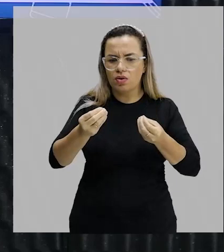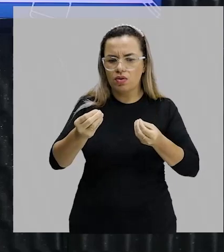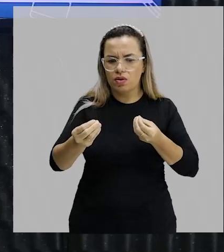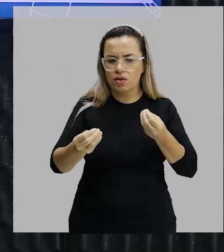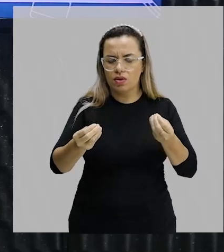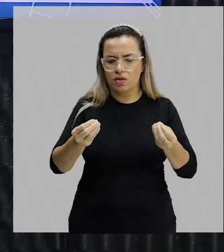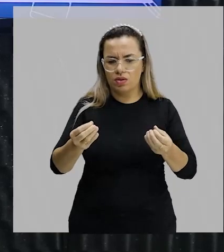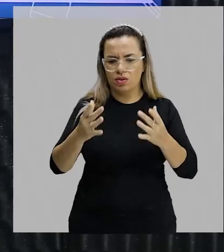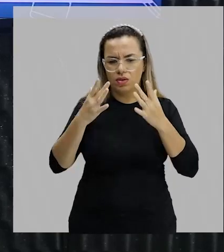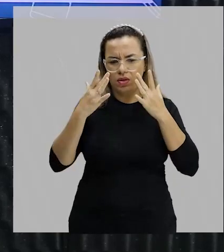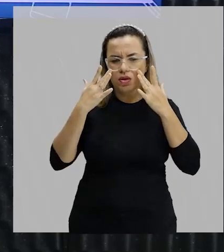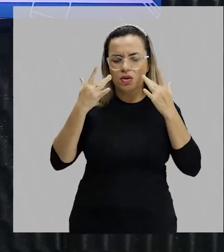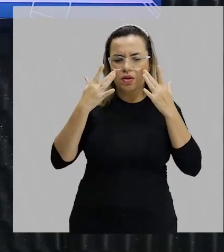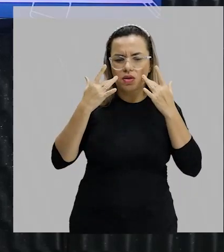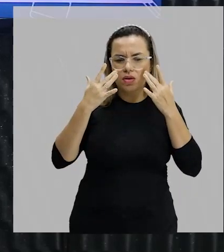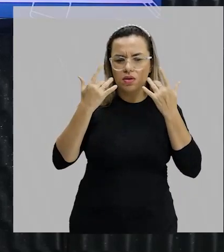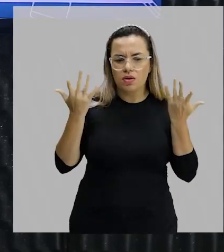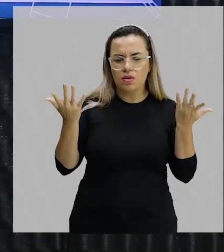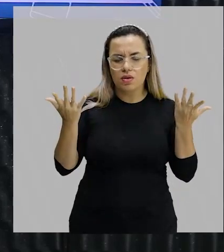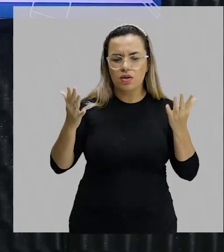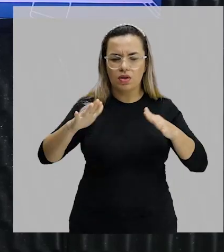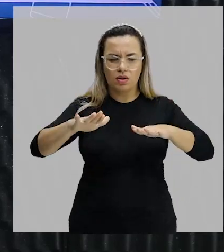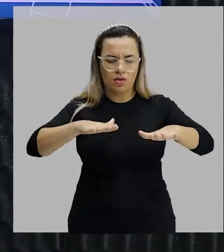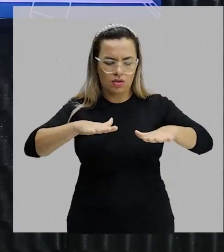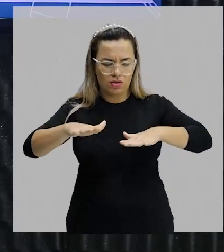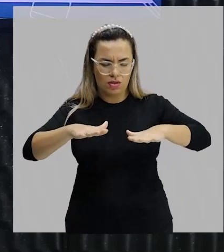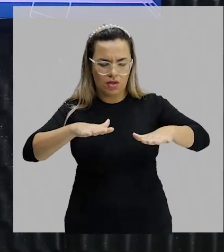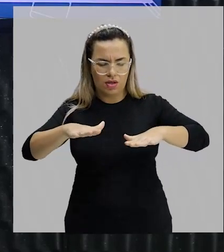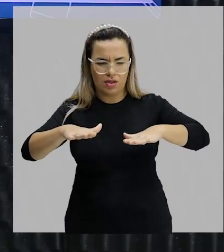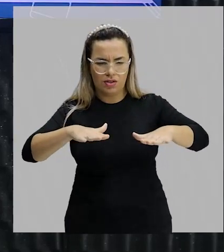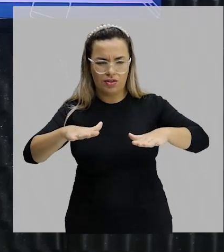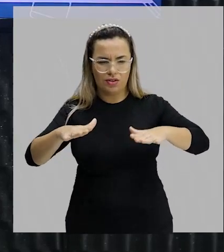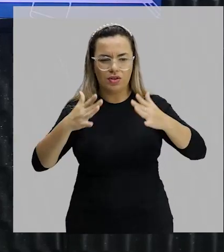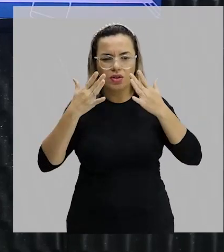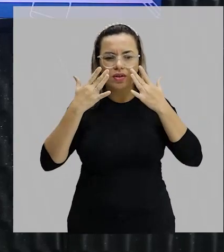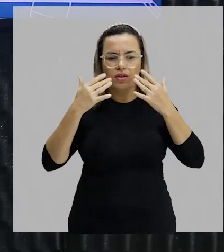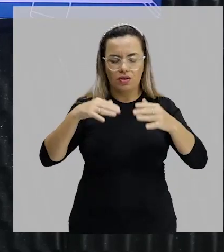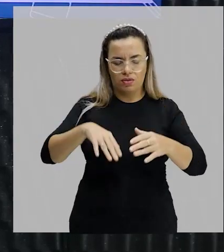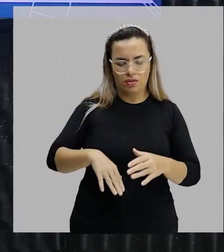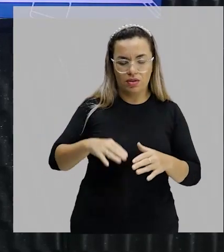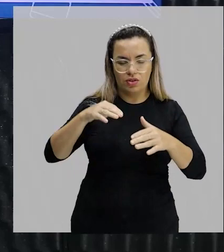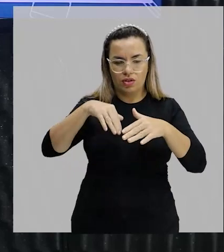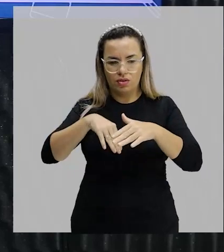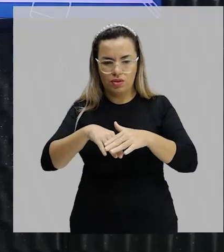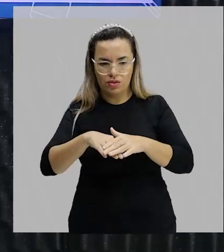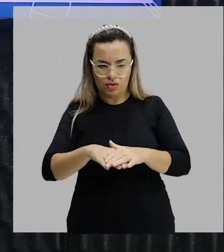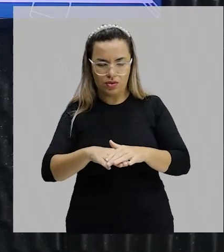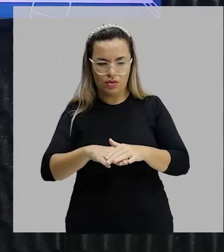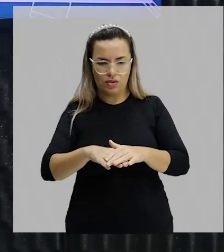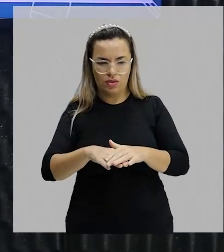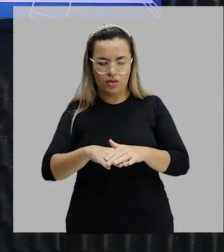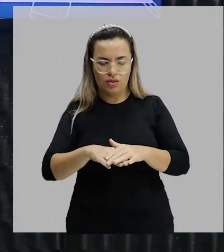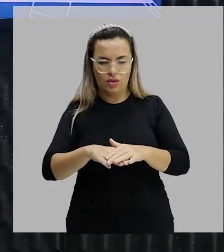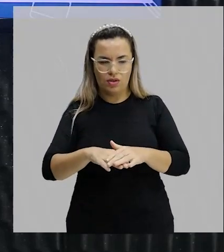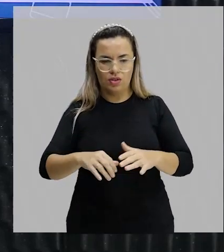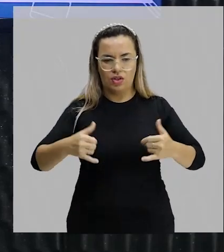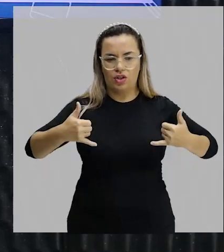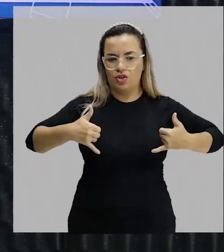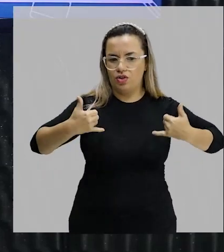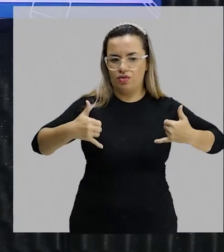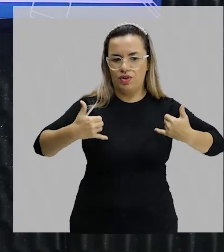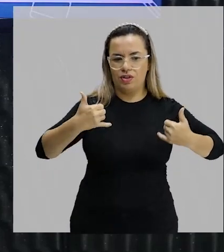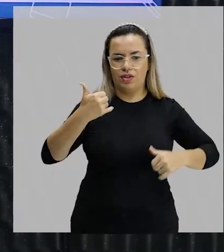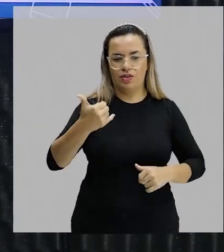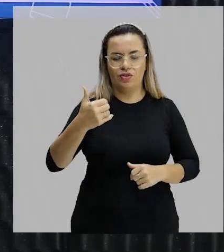Que coisa mais teatral do que as cerimônias e as manifestações que nós participamos. Aniversário de 15 anos, O que é mais teatral que aquilo?